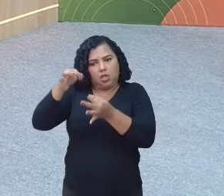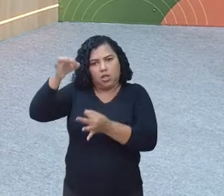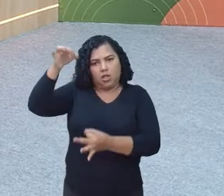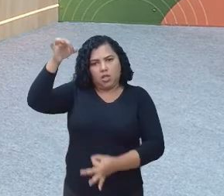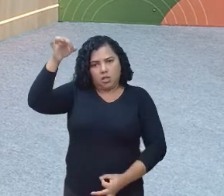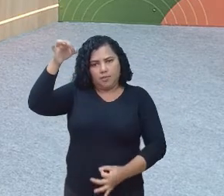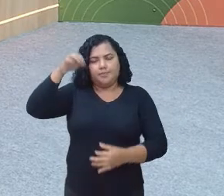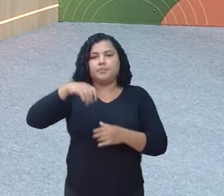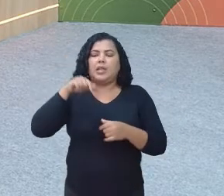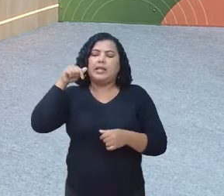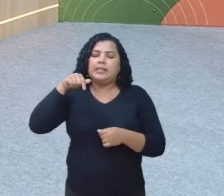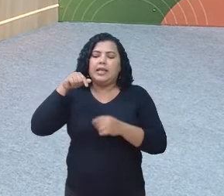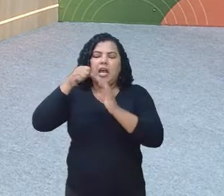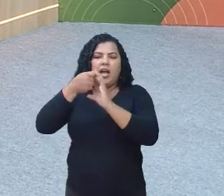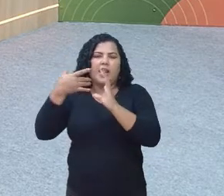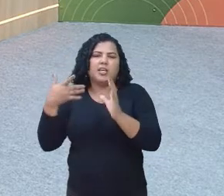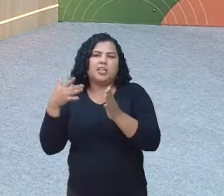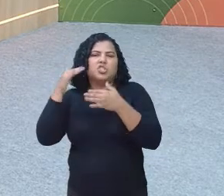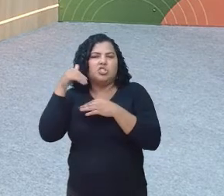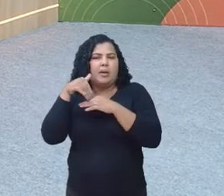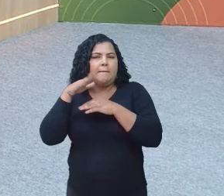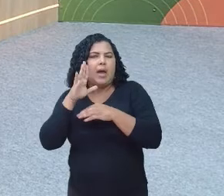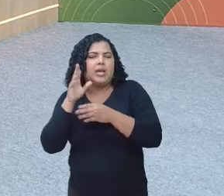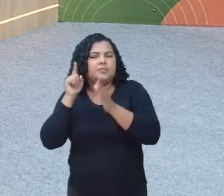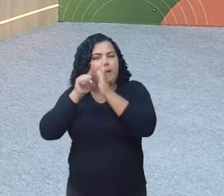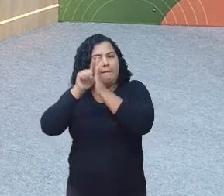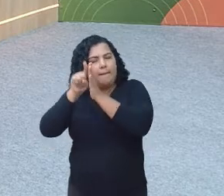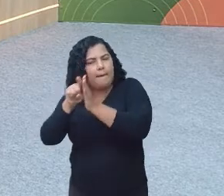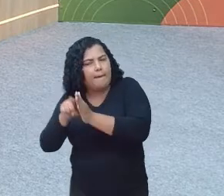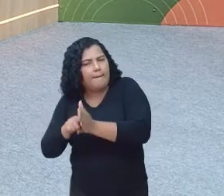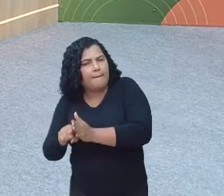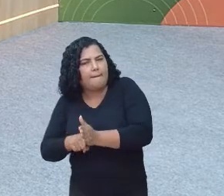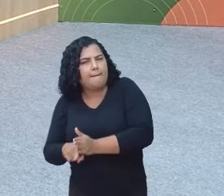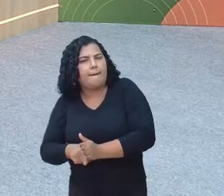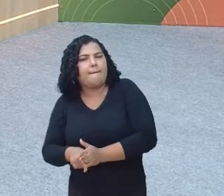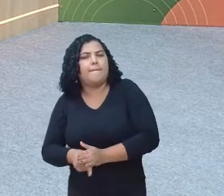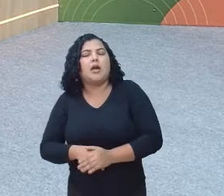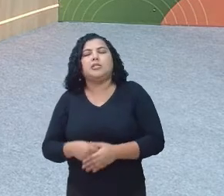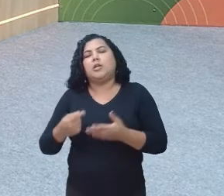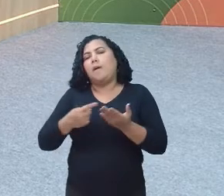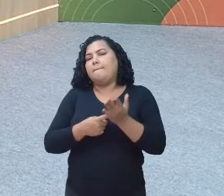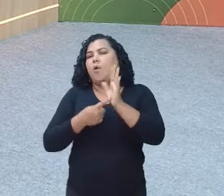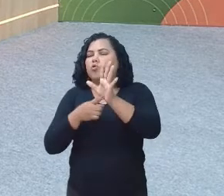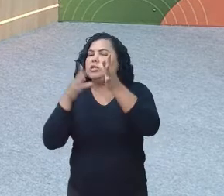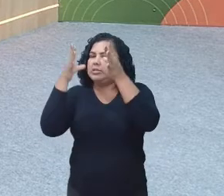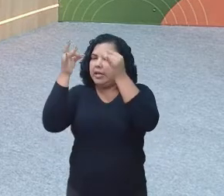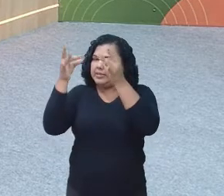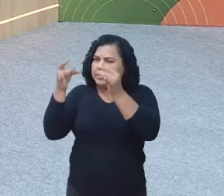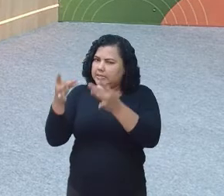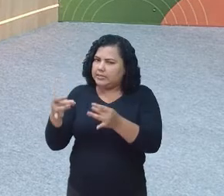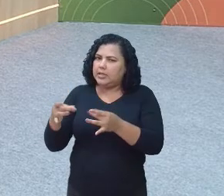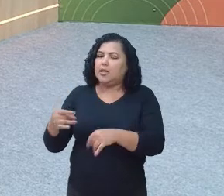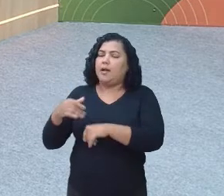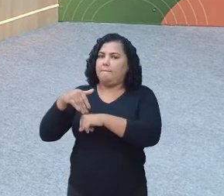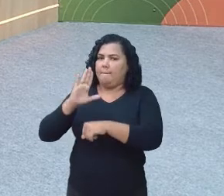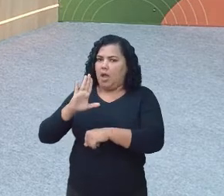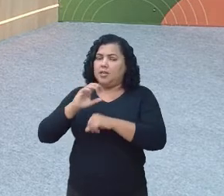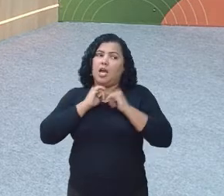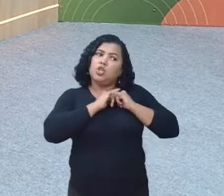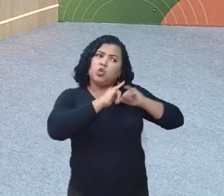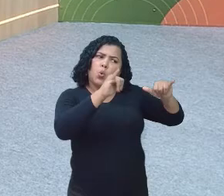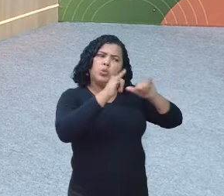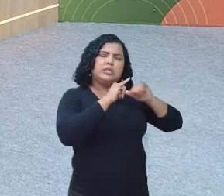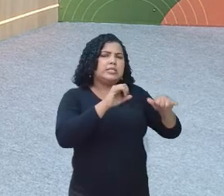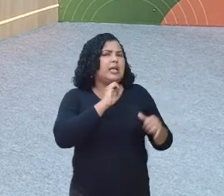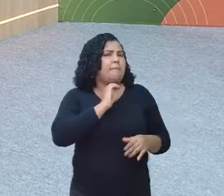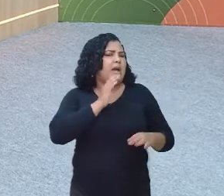mais investigativo, então ela vai abordar muito mais facetas, muito mais versões das histórias do que a notícia. A notícia, ela